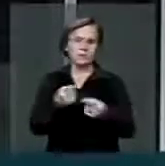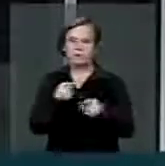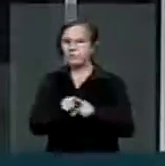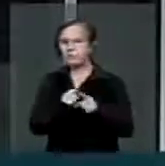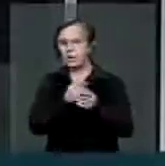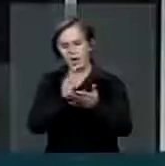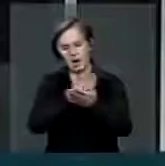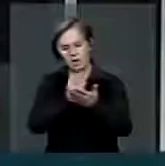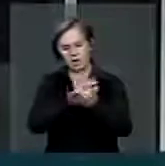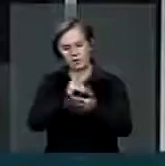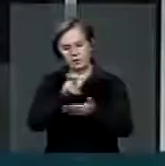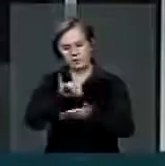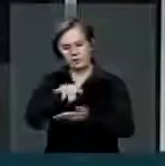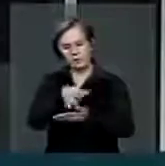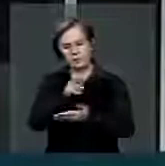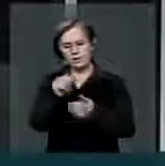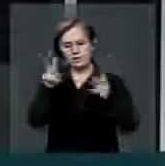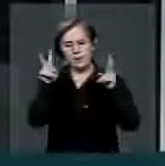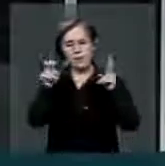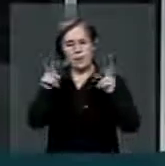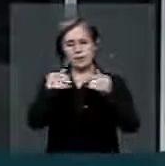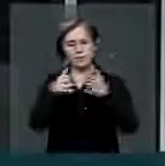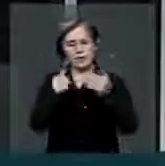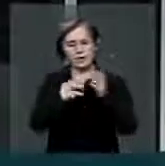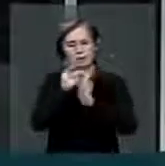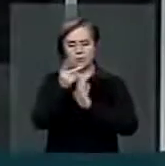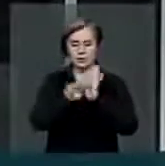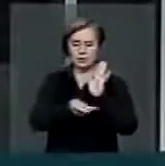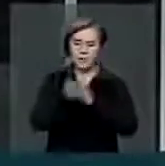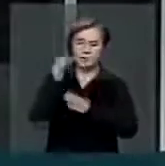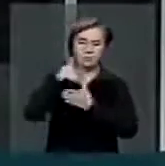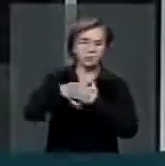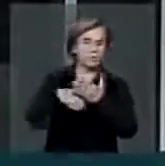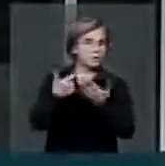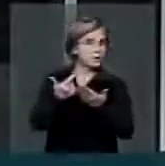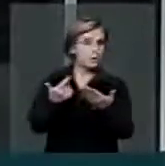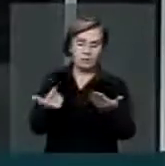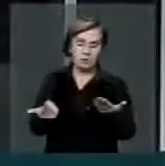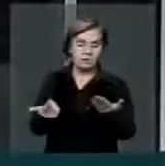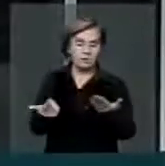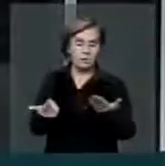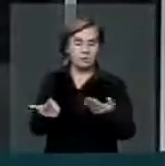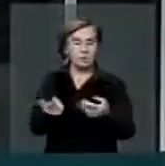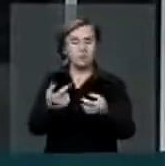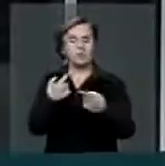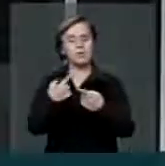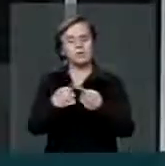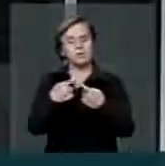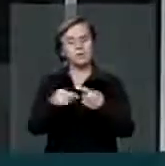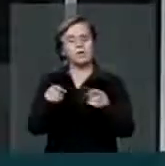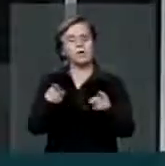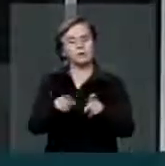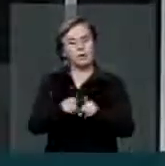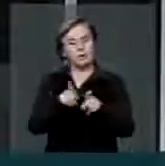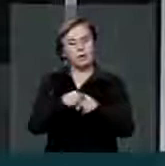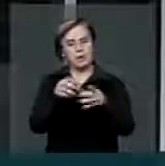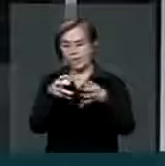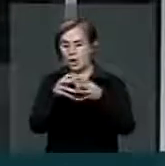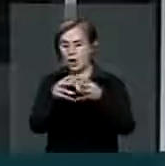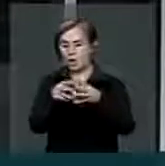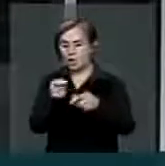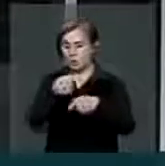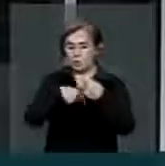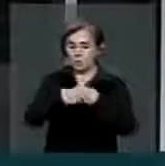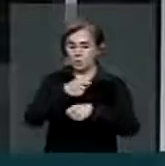Veja matérias pedindo que esse projeto seja colocado em votação, porque representa um setor da economia que